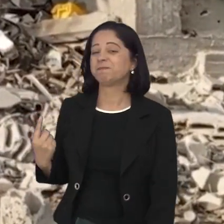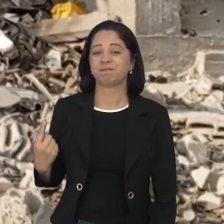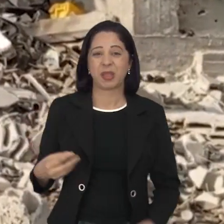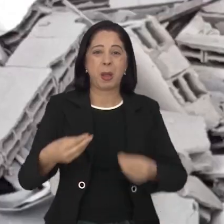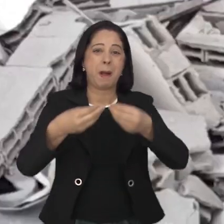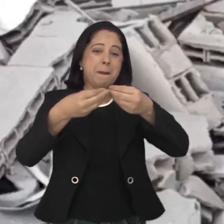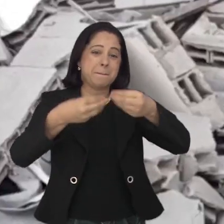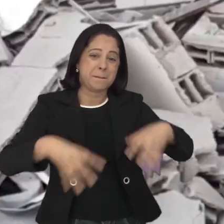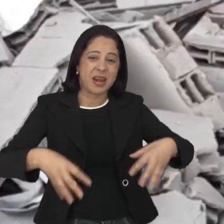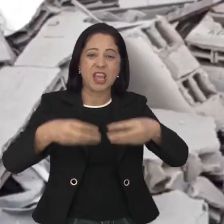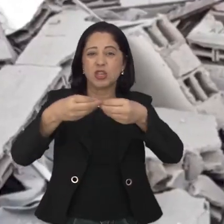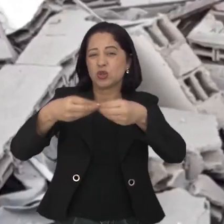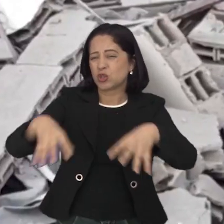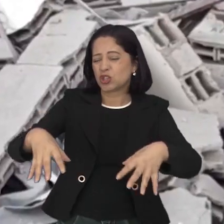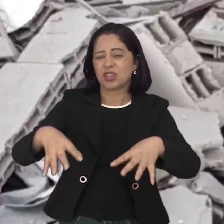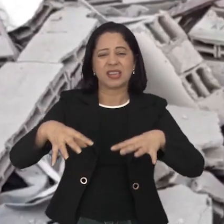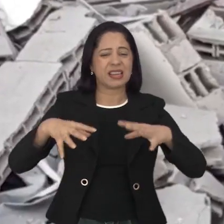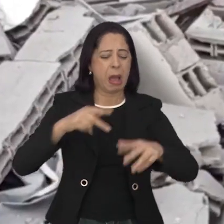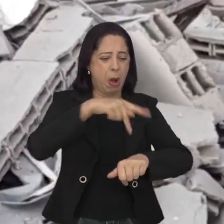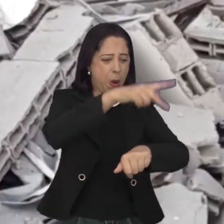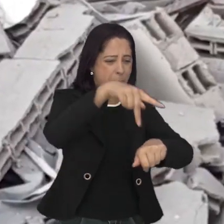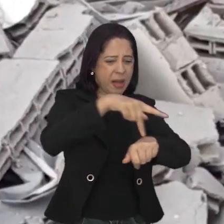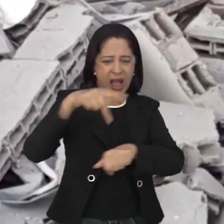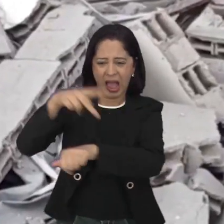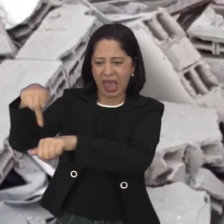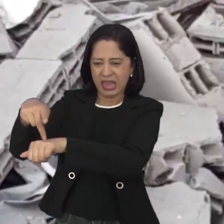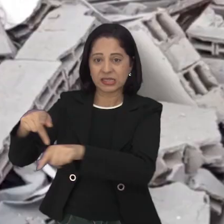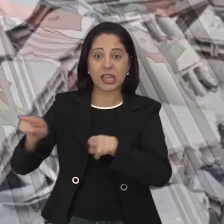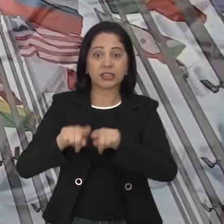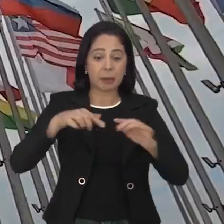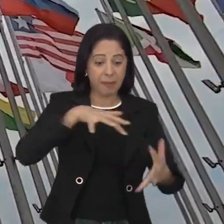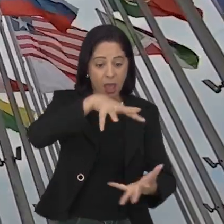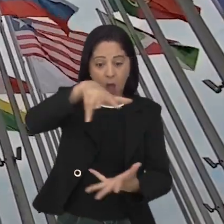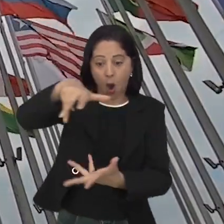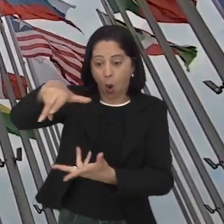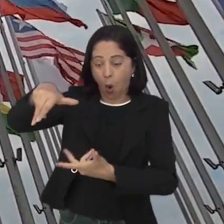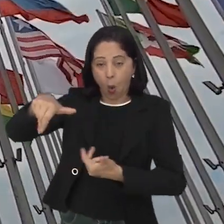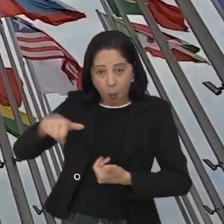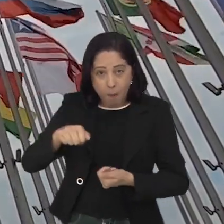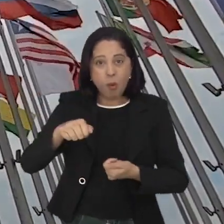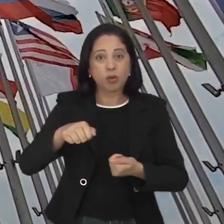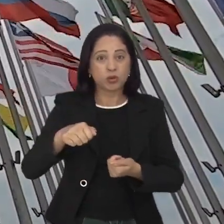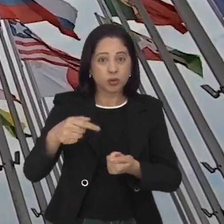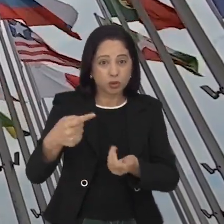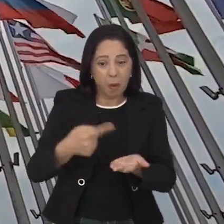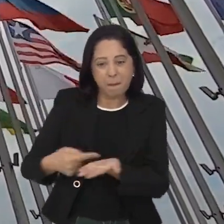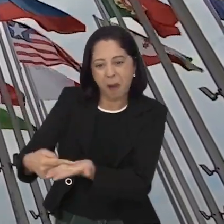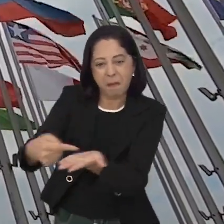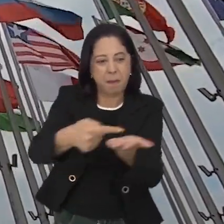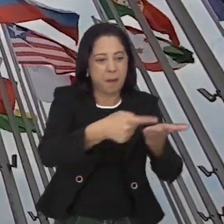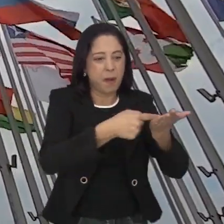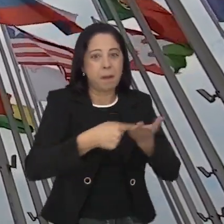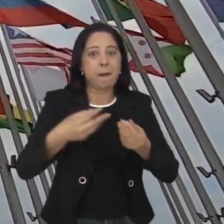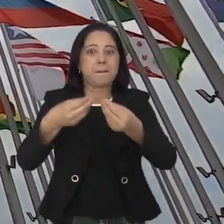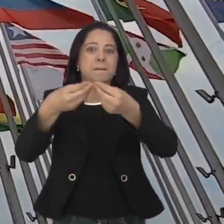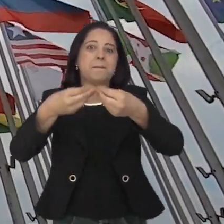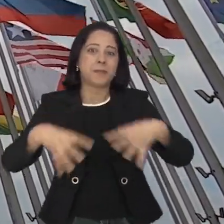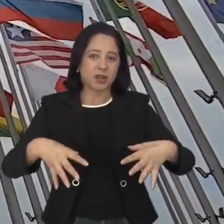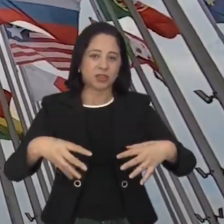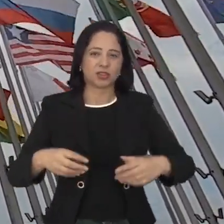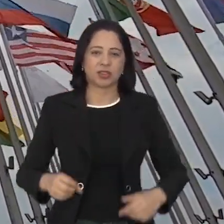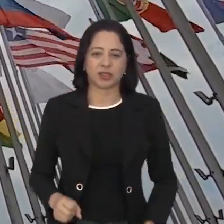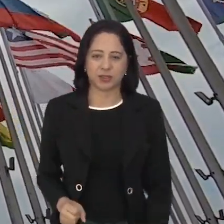indiretas e prejudicam além dos países envolvidos outras Nações que mantém relações principalmente